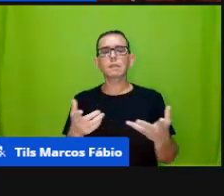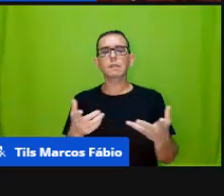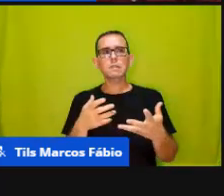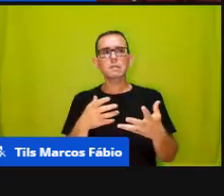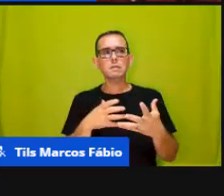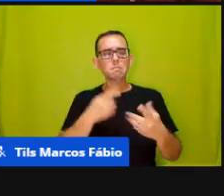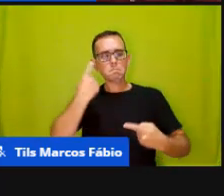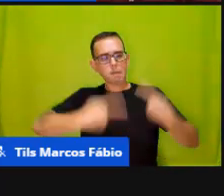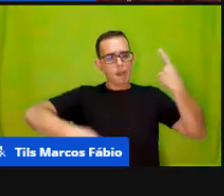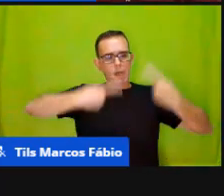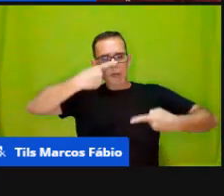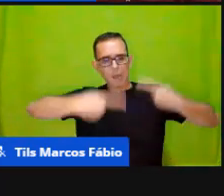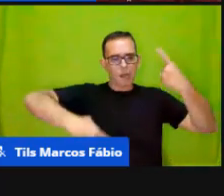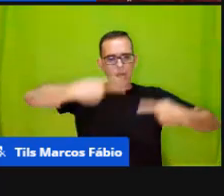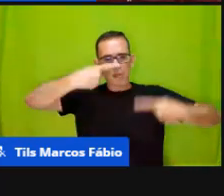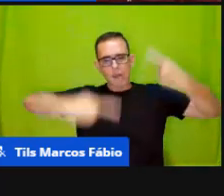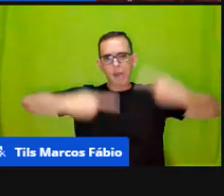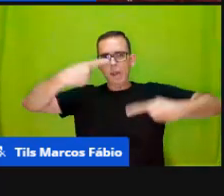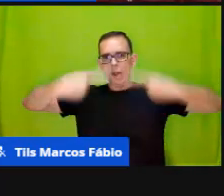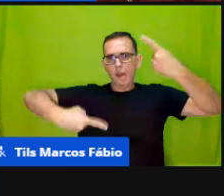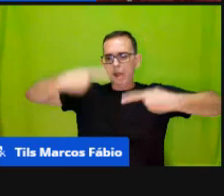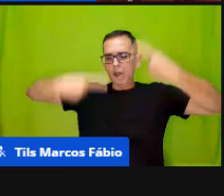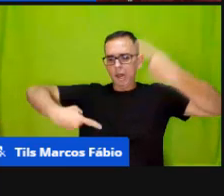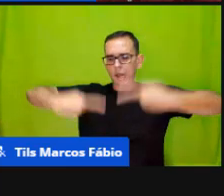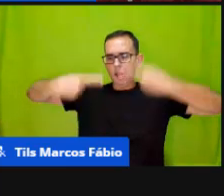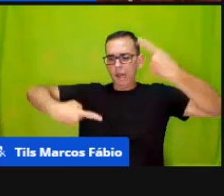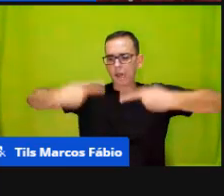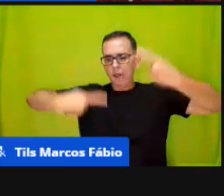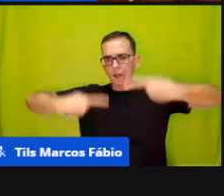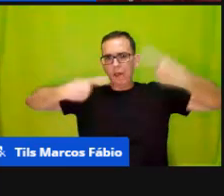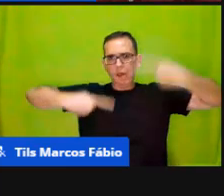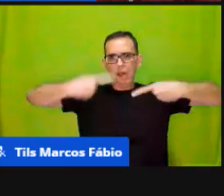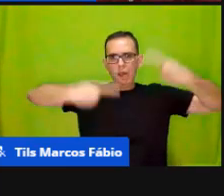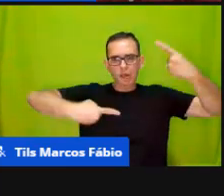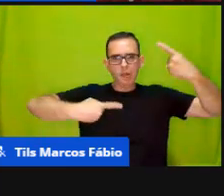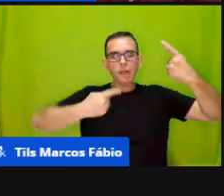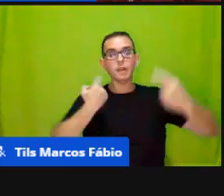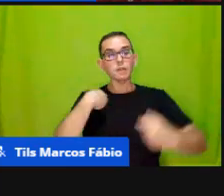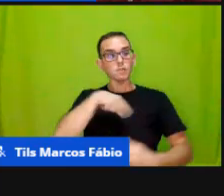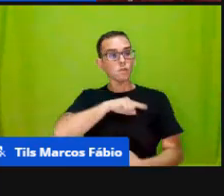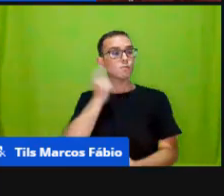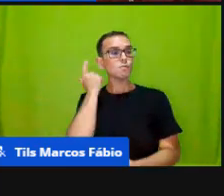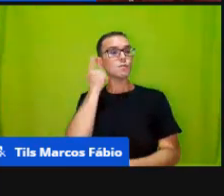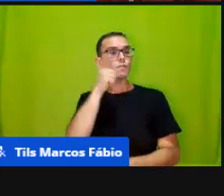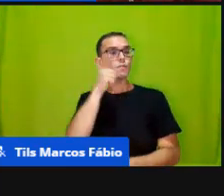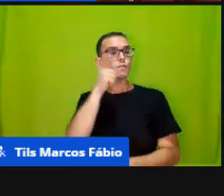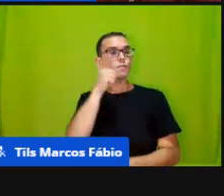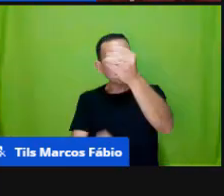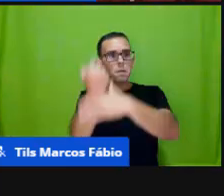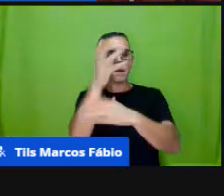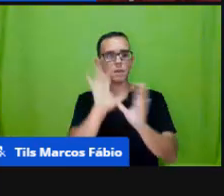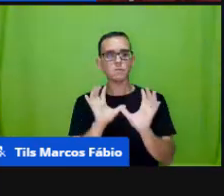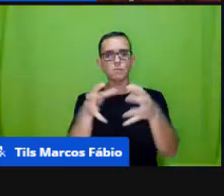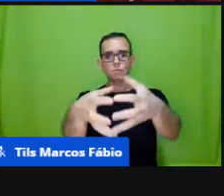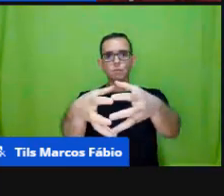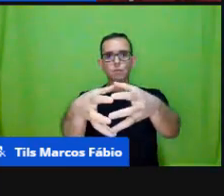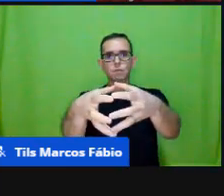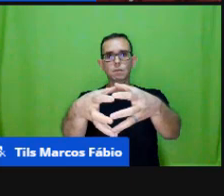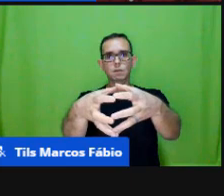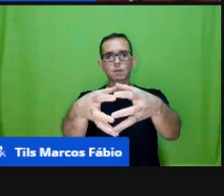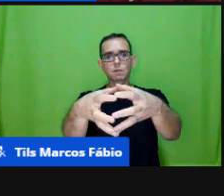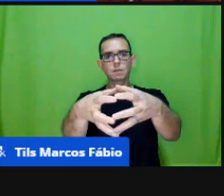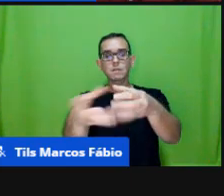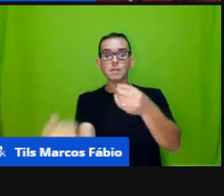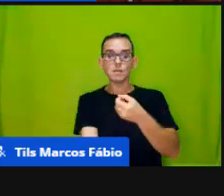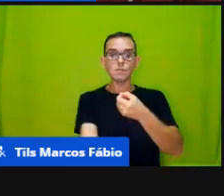briga, né? Como sempre foi a educação física, como sempre foi o esporte escolar, nós conseguimos a criação dessa divisão e a